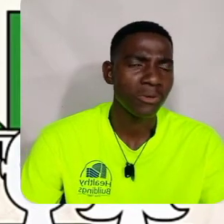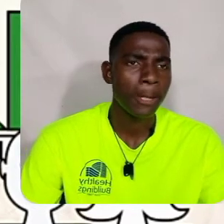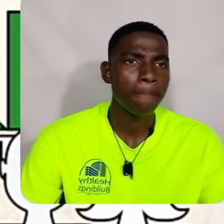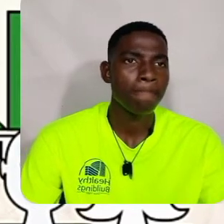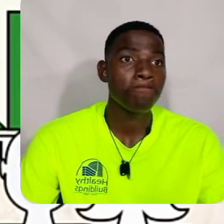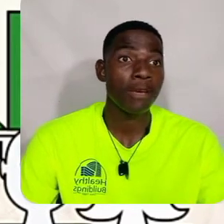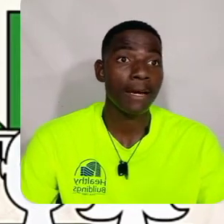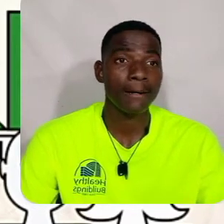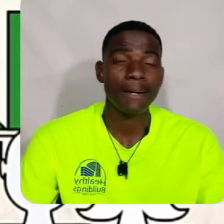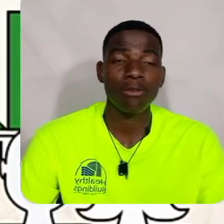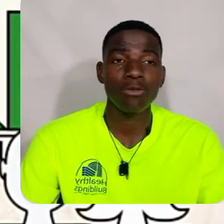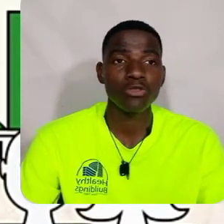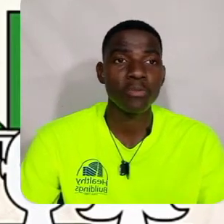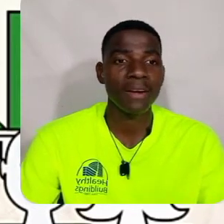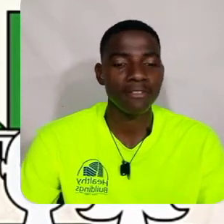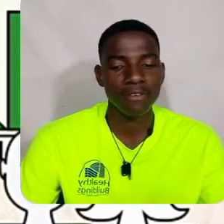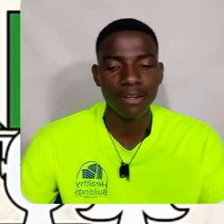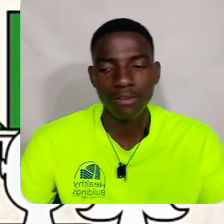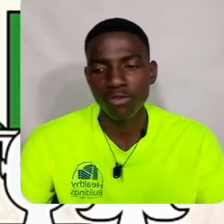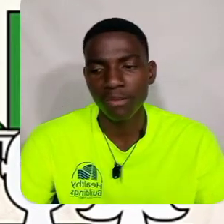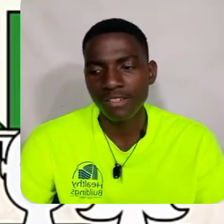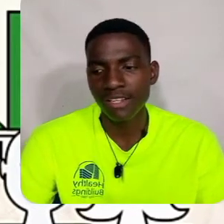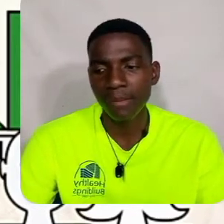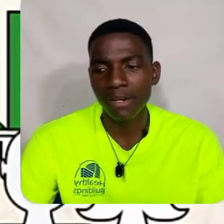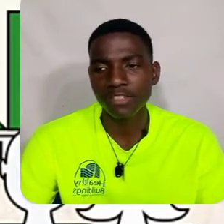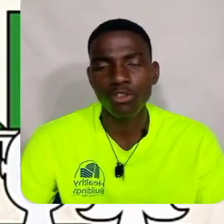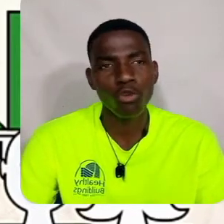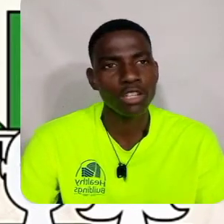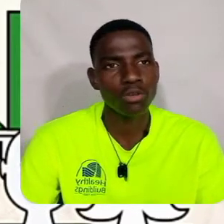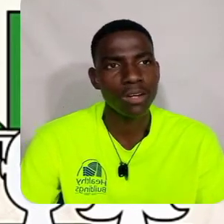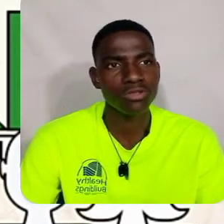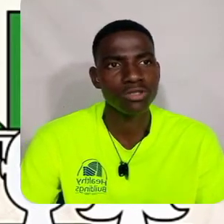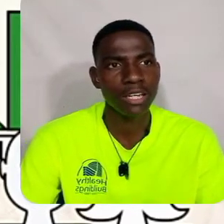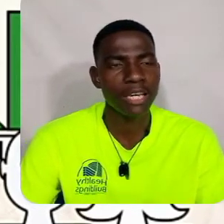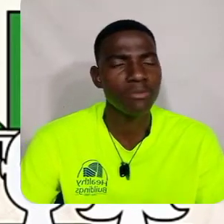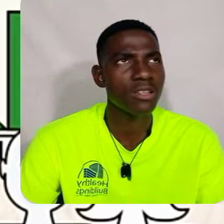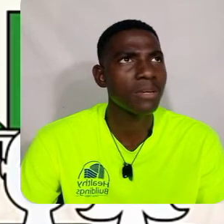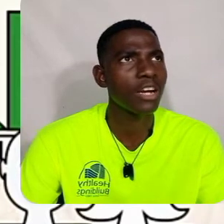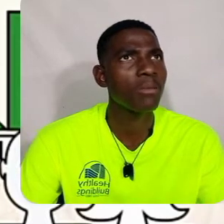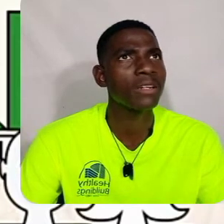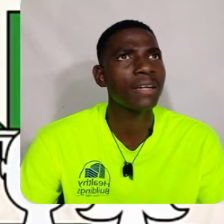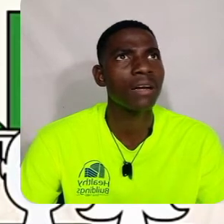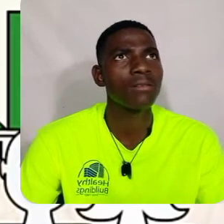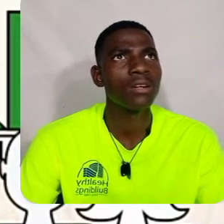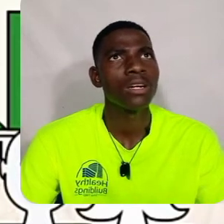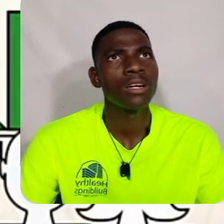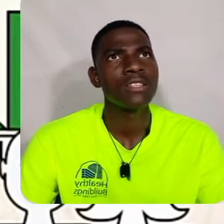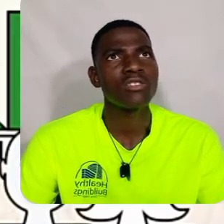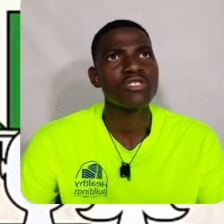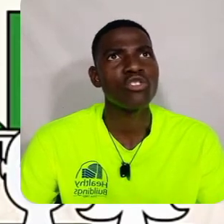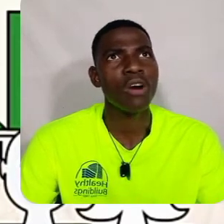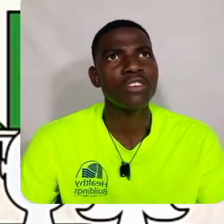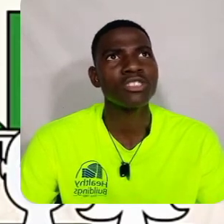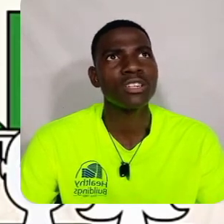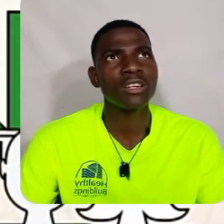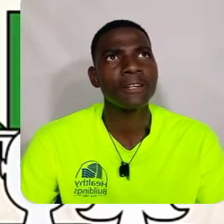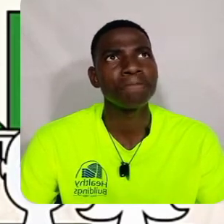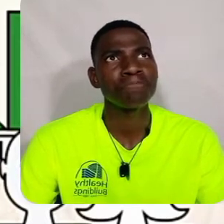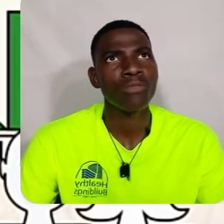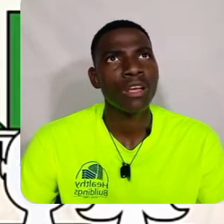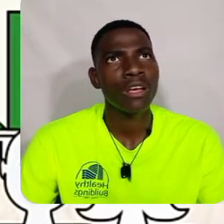governo, algo super diferente. No Brasil apenas são 4 anos, aqui em Moçambique aumentaram. São 5 anos